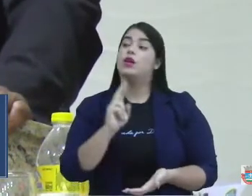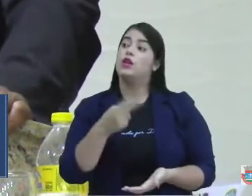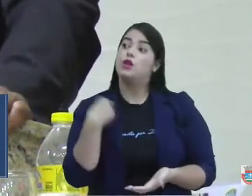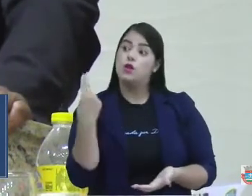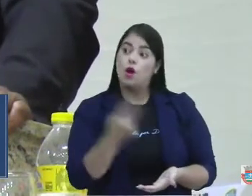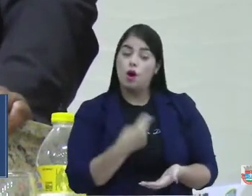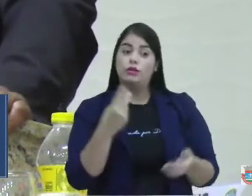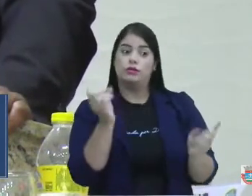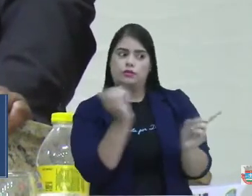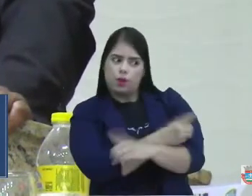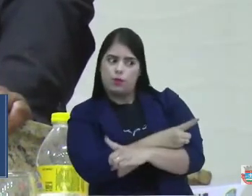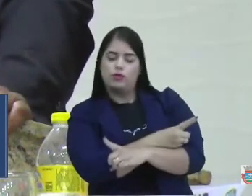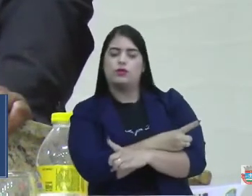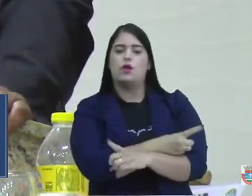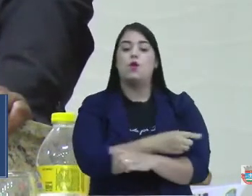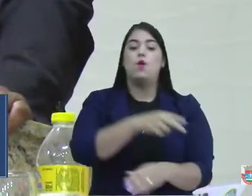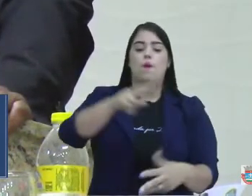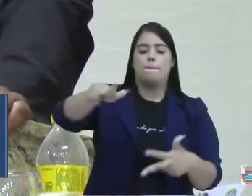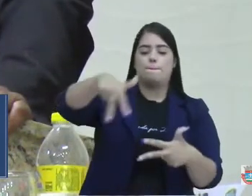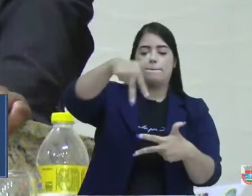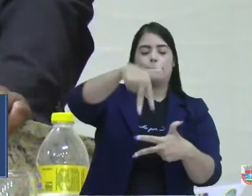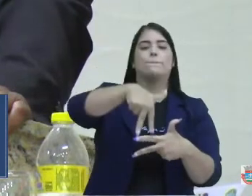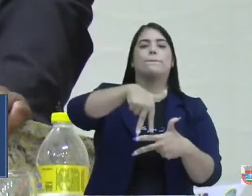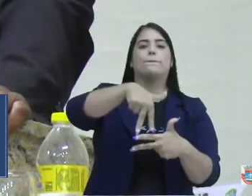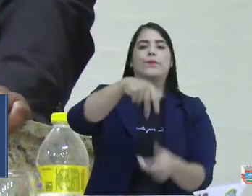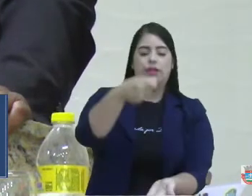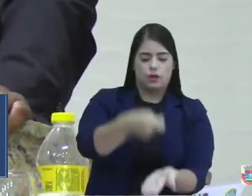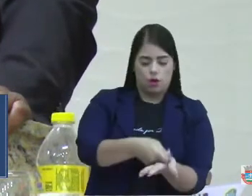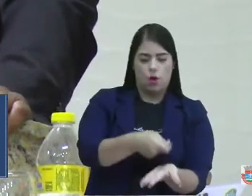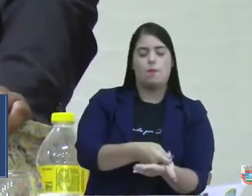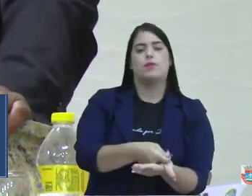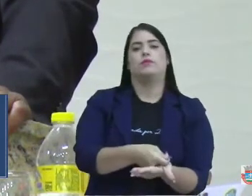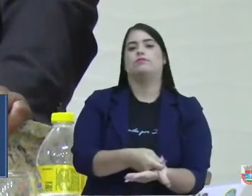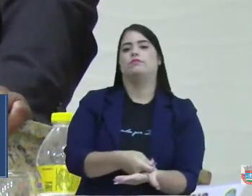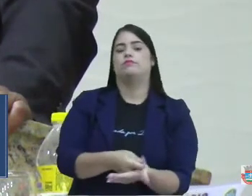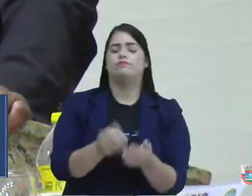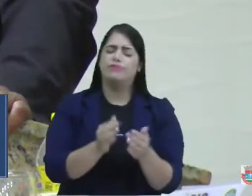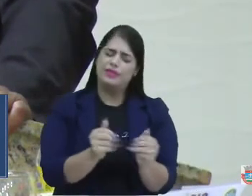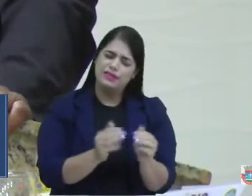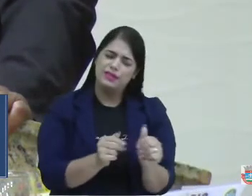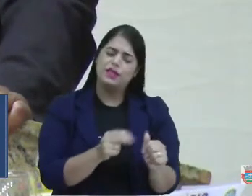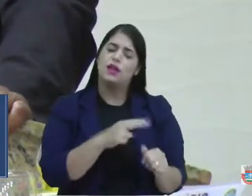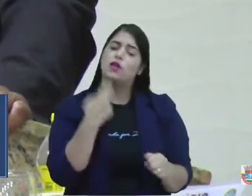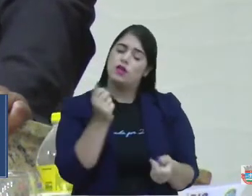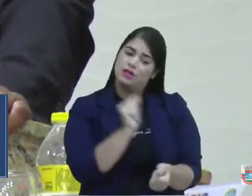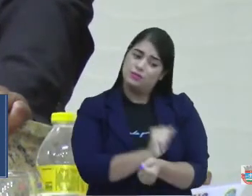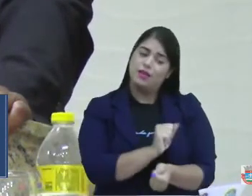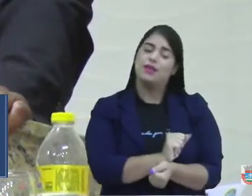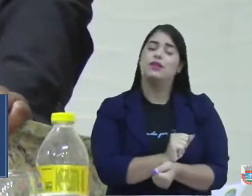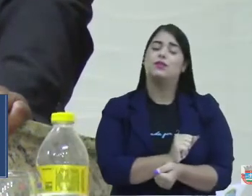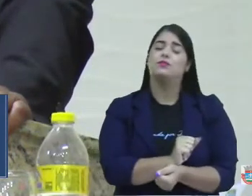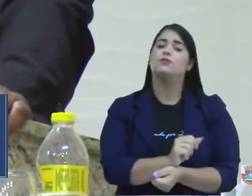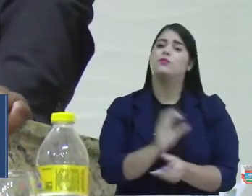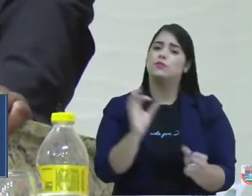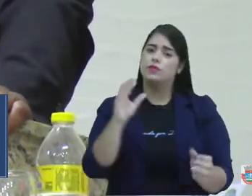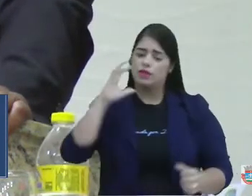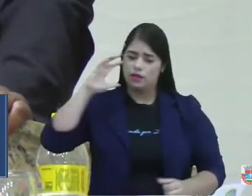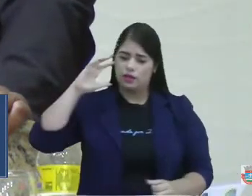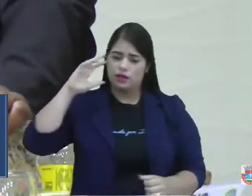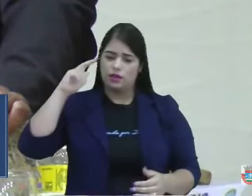nossa missão aqui de fazer o apelo e pedir. Esperamos ser atendido.